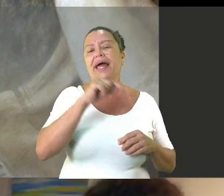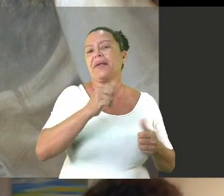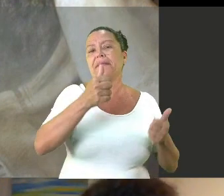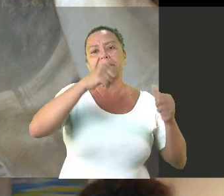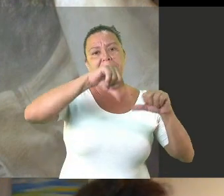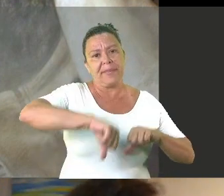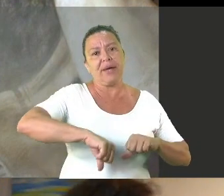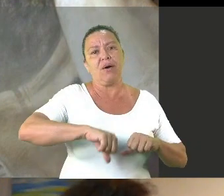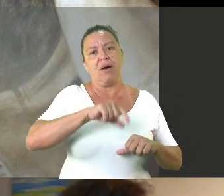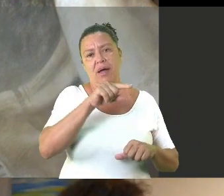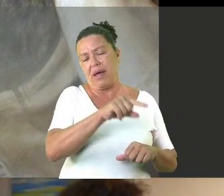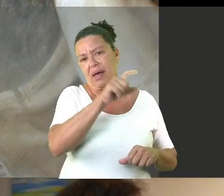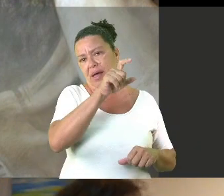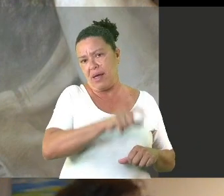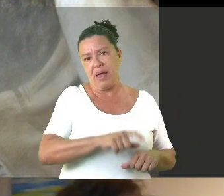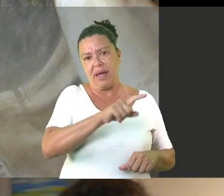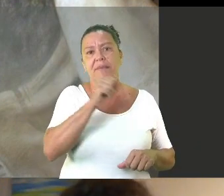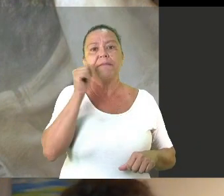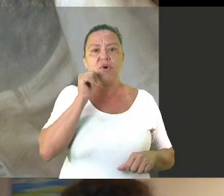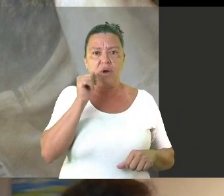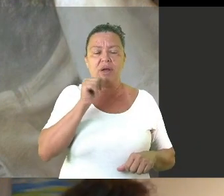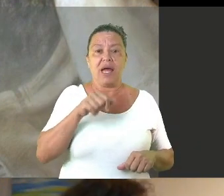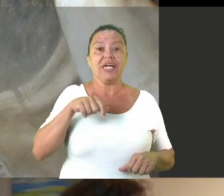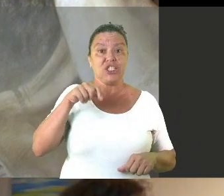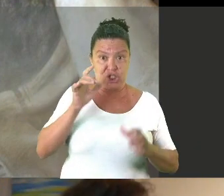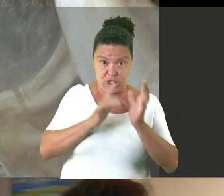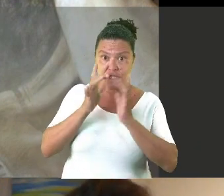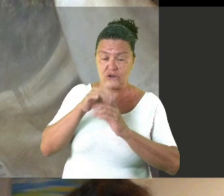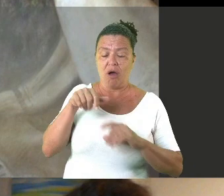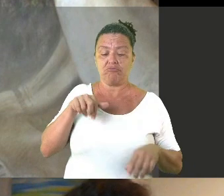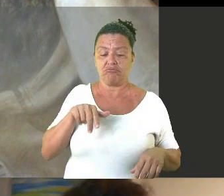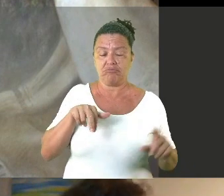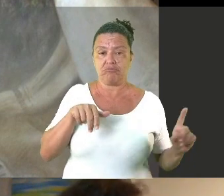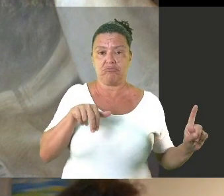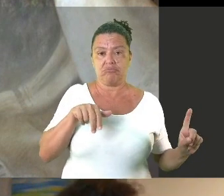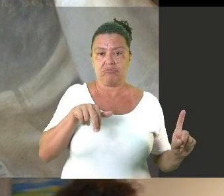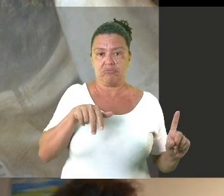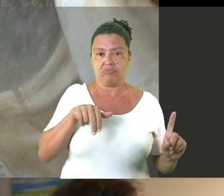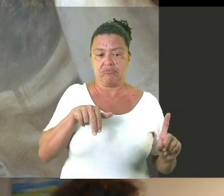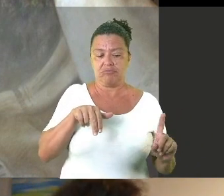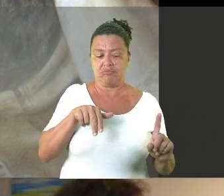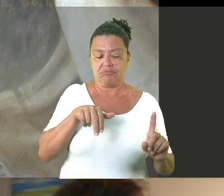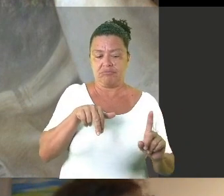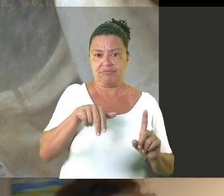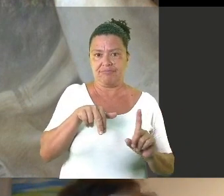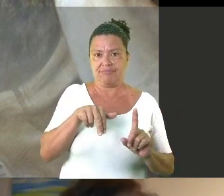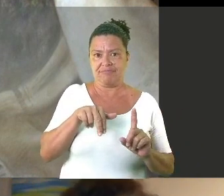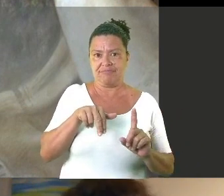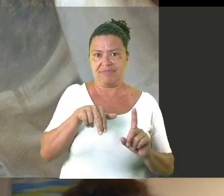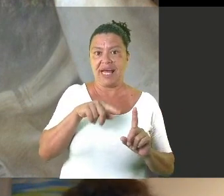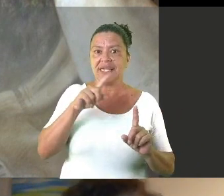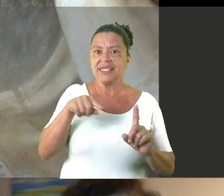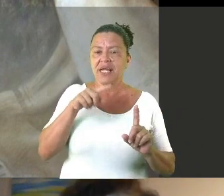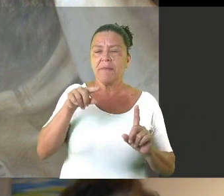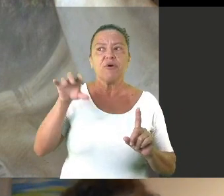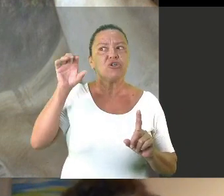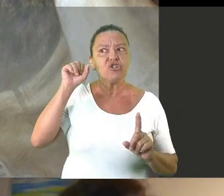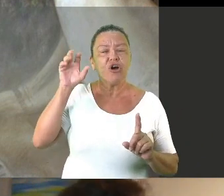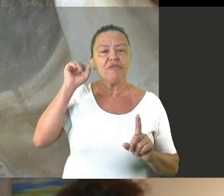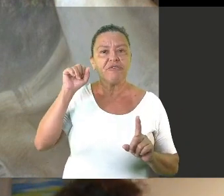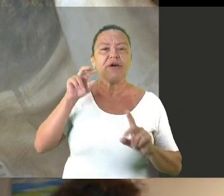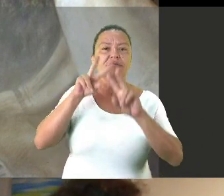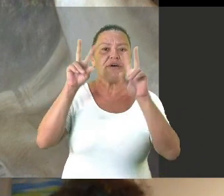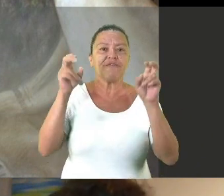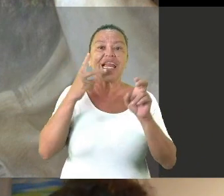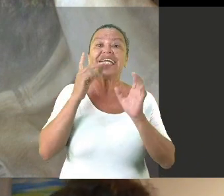pior. Essa mulher, olha só, depois de ouvir a respeito